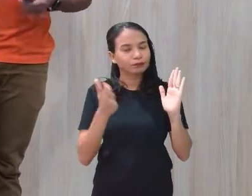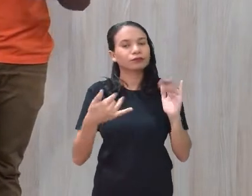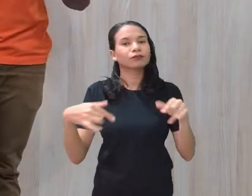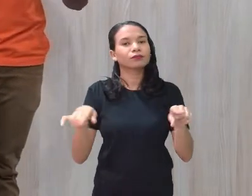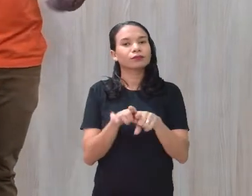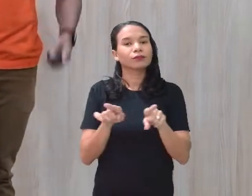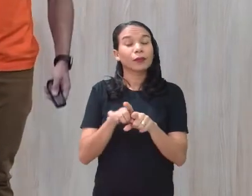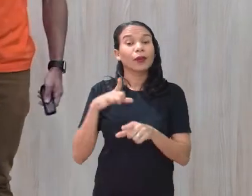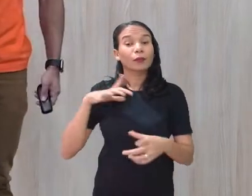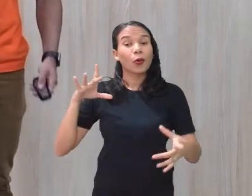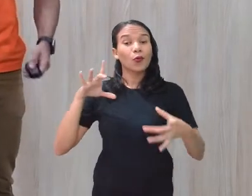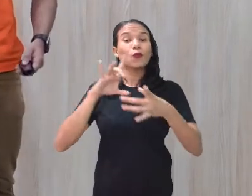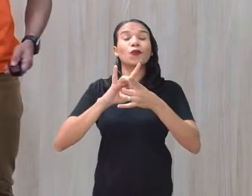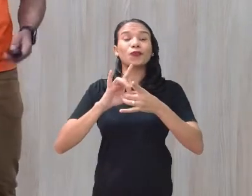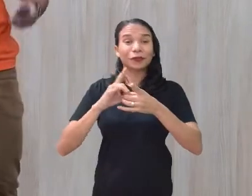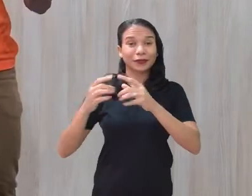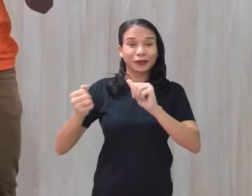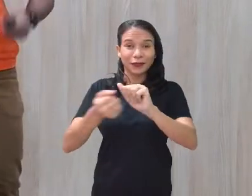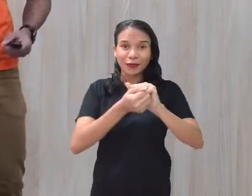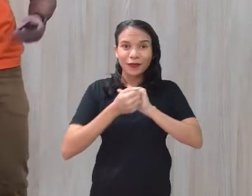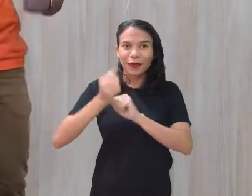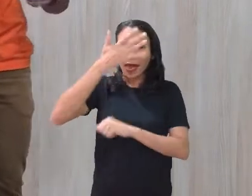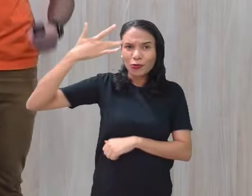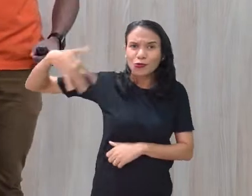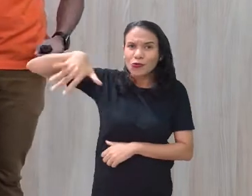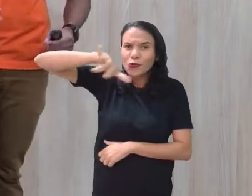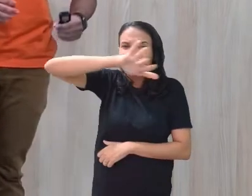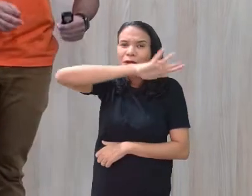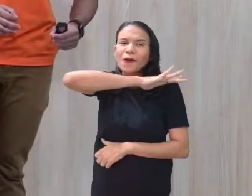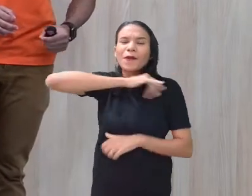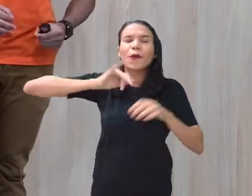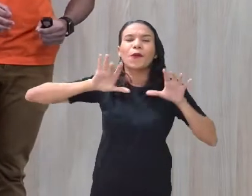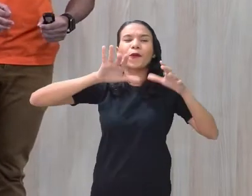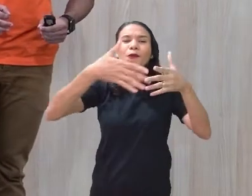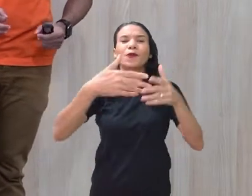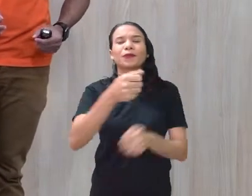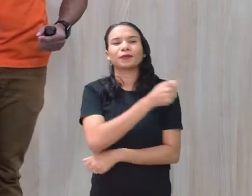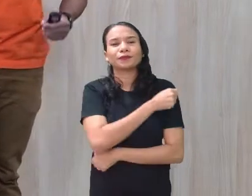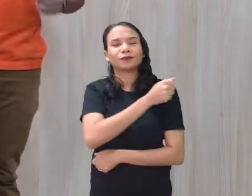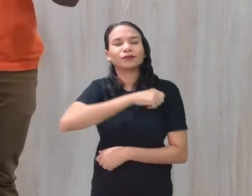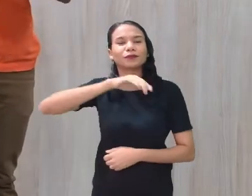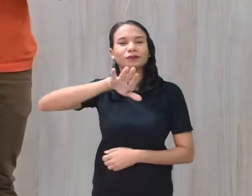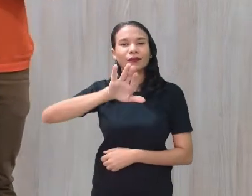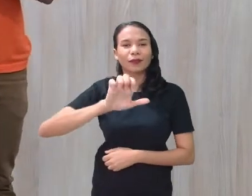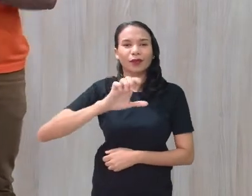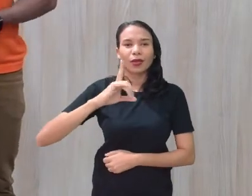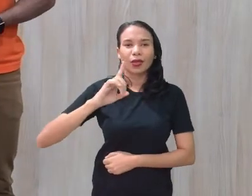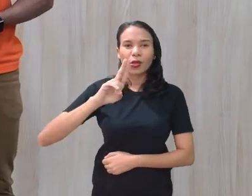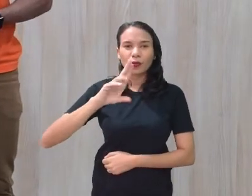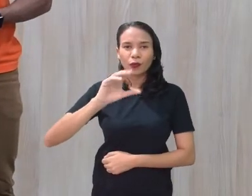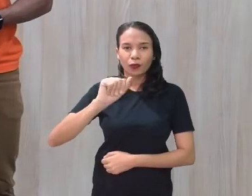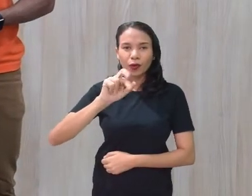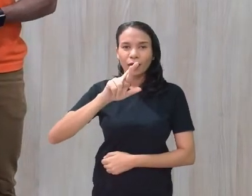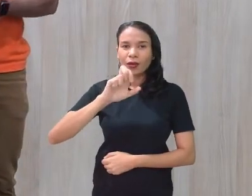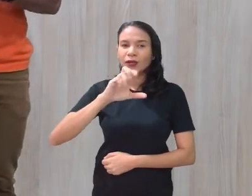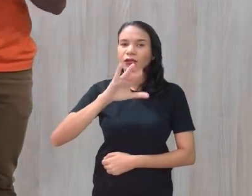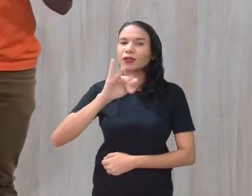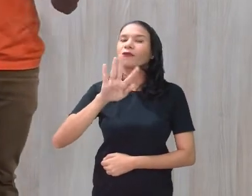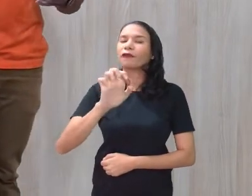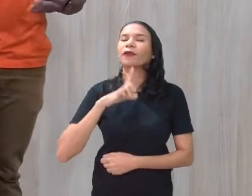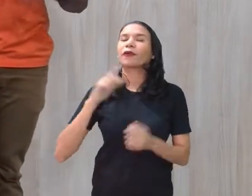você já está fazendo parte aí da nação de alunos do Educa Recife que tem a possibilidade